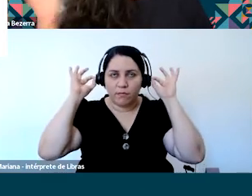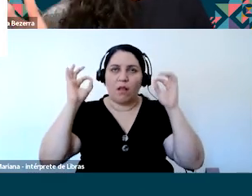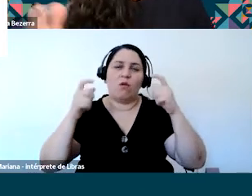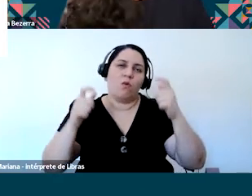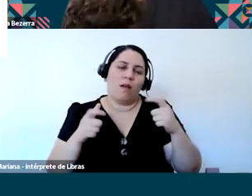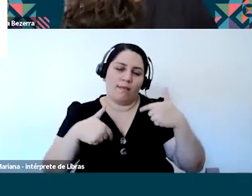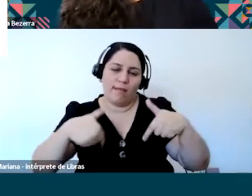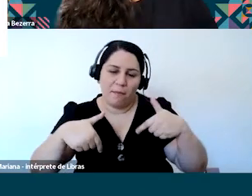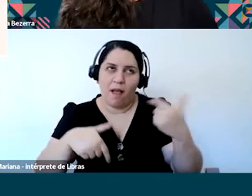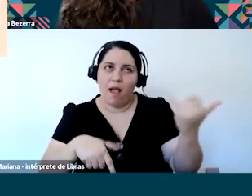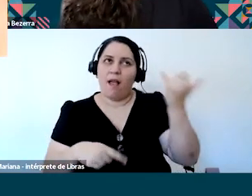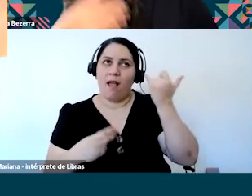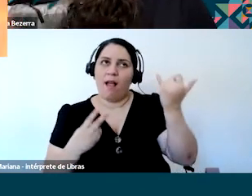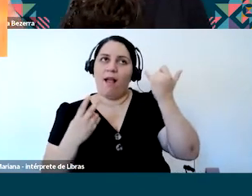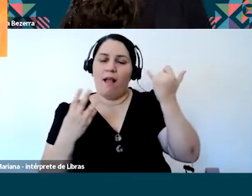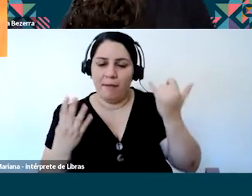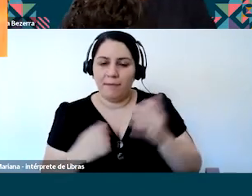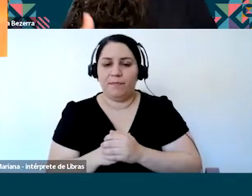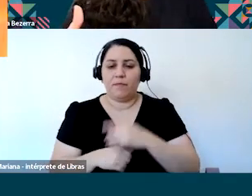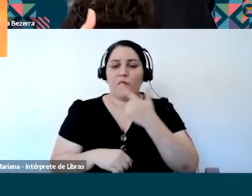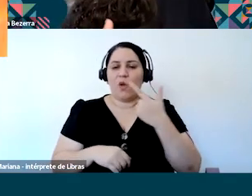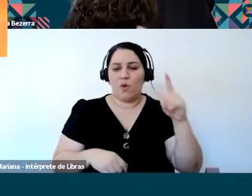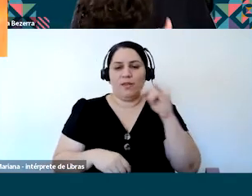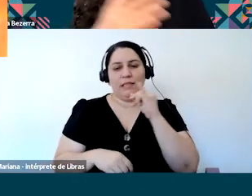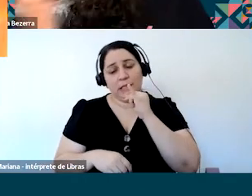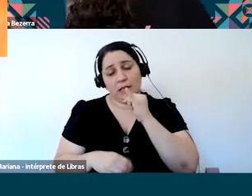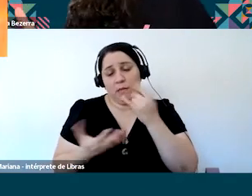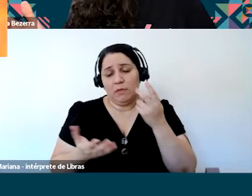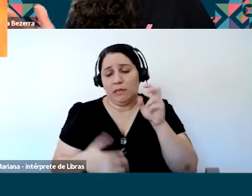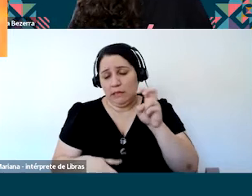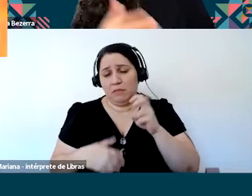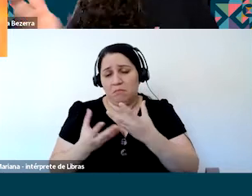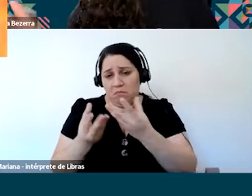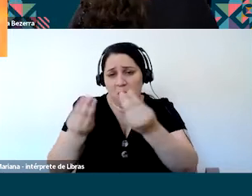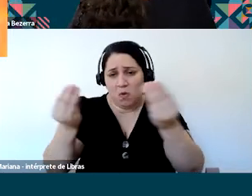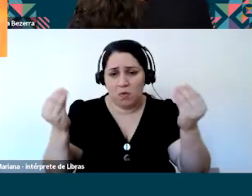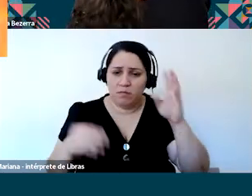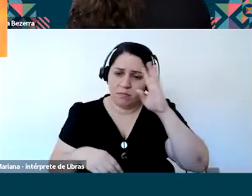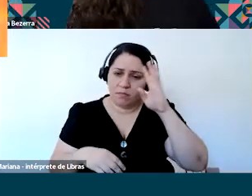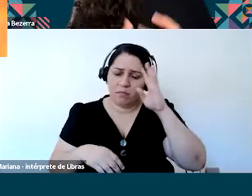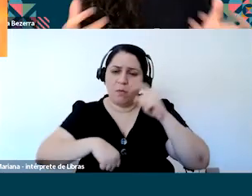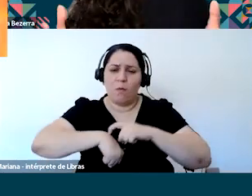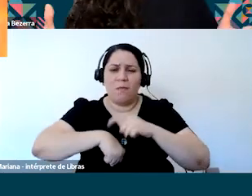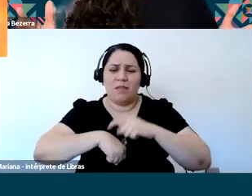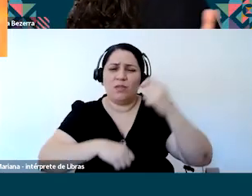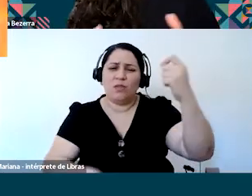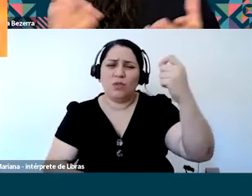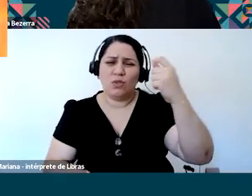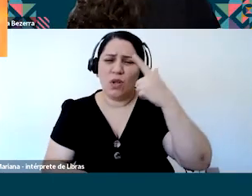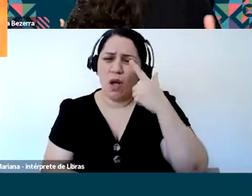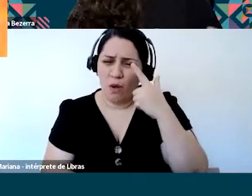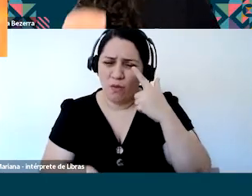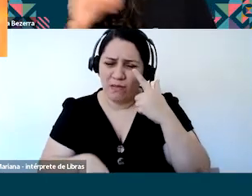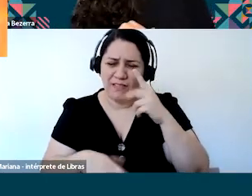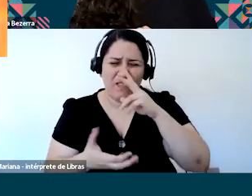ouvido, por exemplo, no escritório. E por último, é uma opção muito mais comum, que imagina quando a gente está